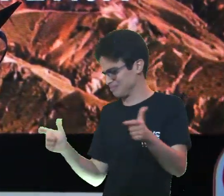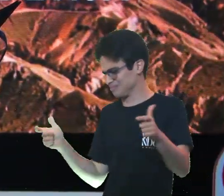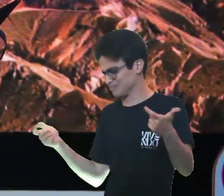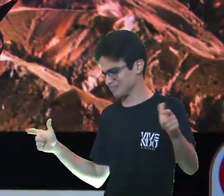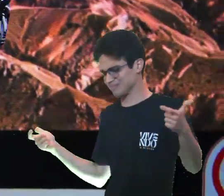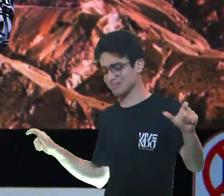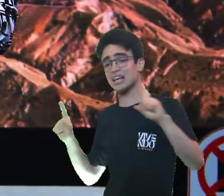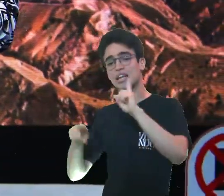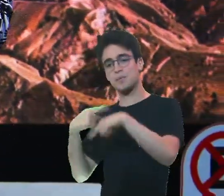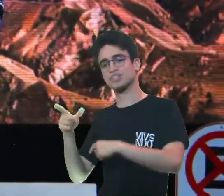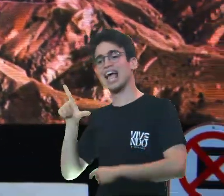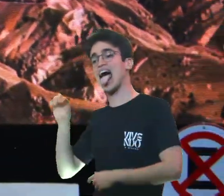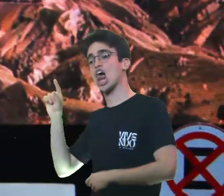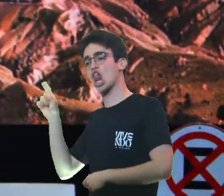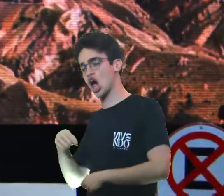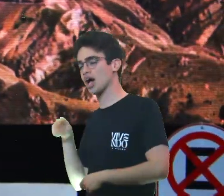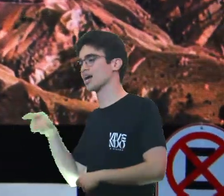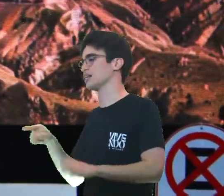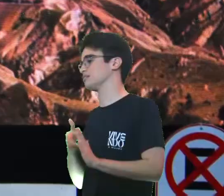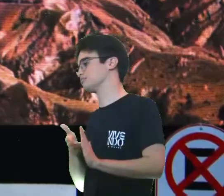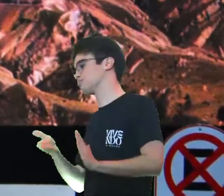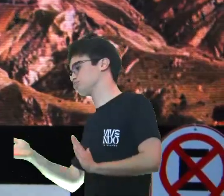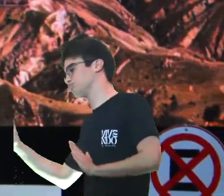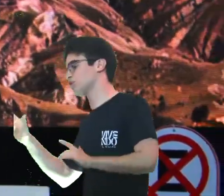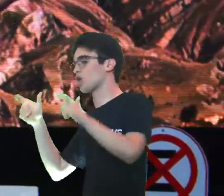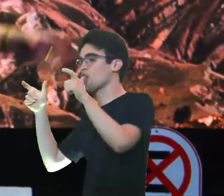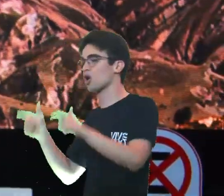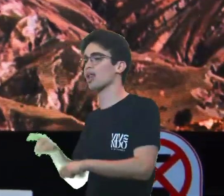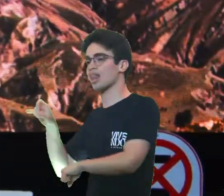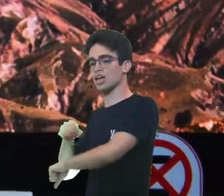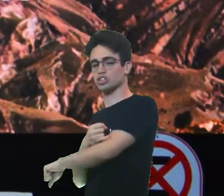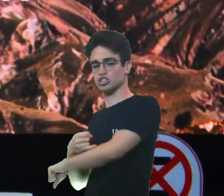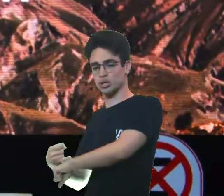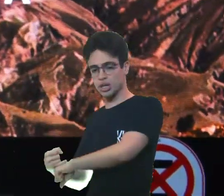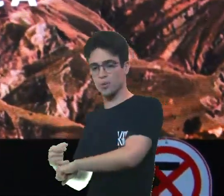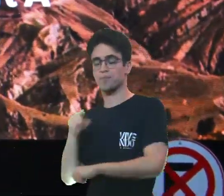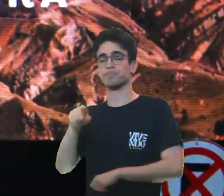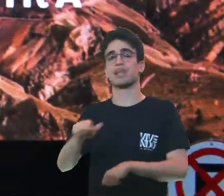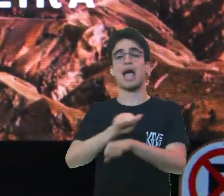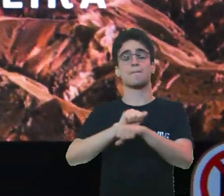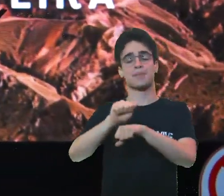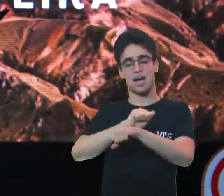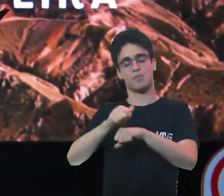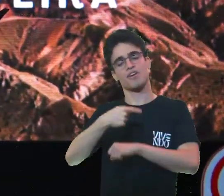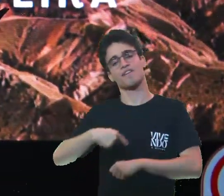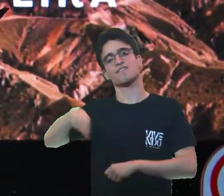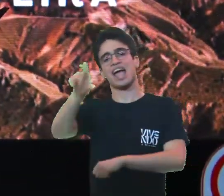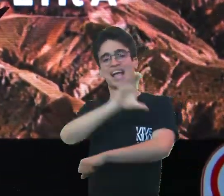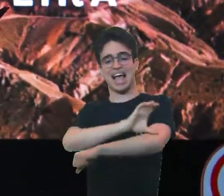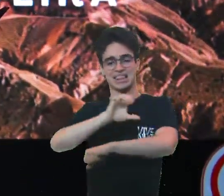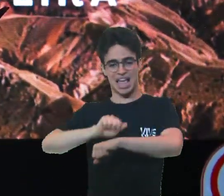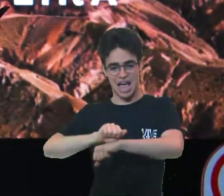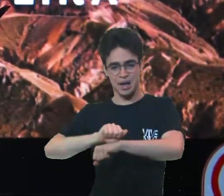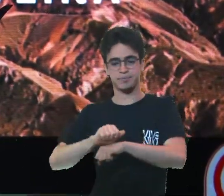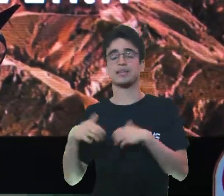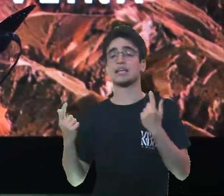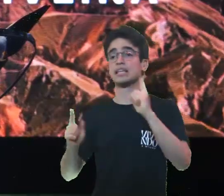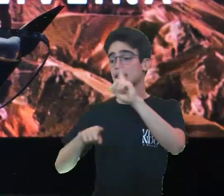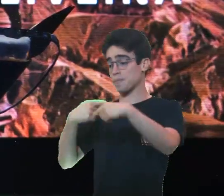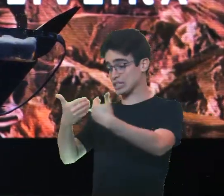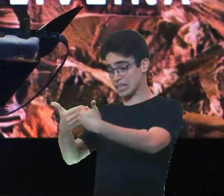separar. Ló vai para as campinas do Jordão, Abraão vai para Canaã, e quando eles se